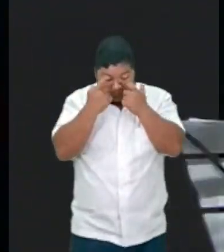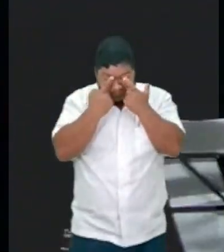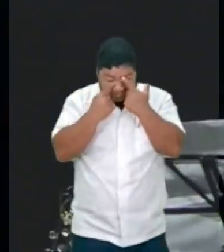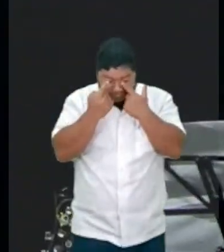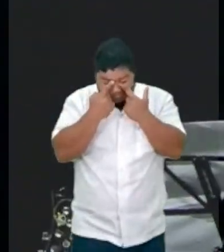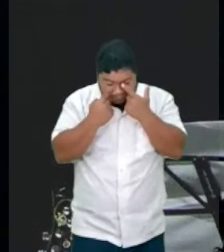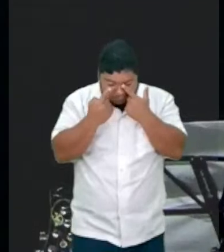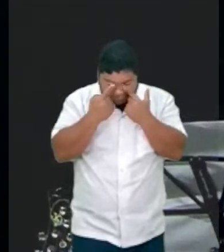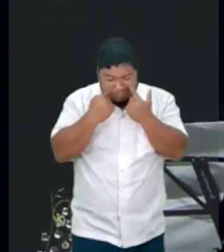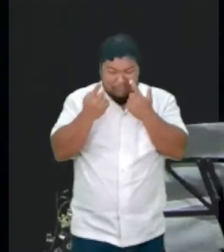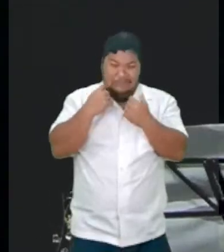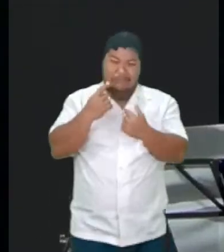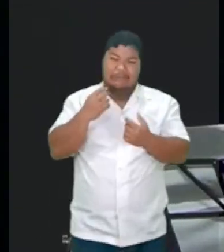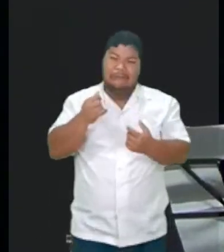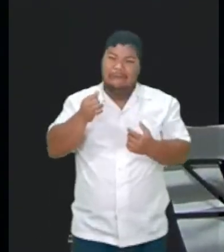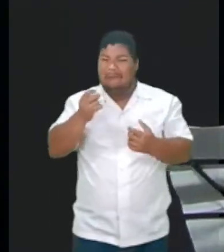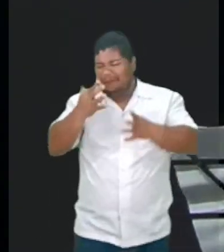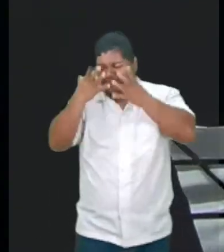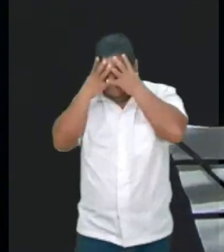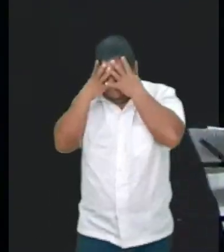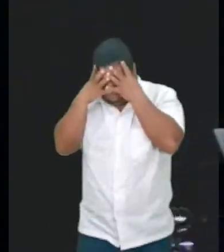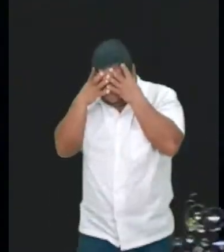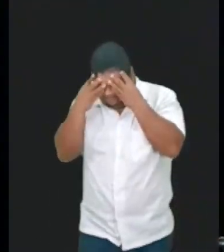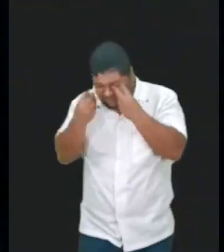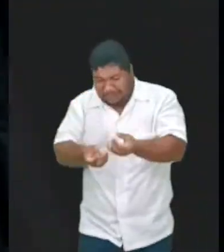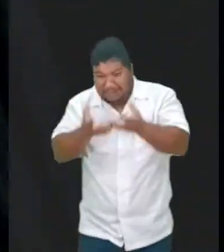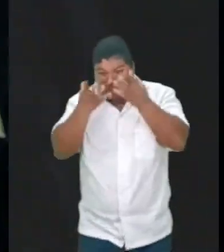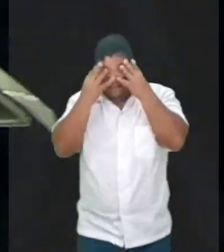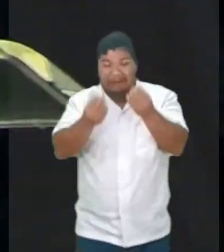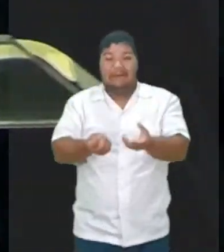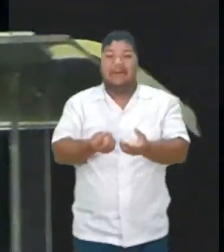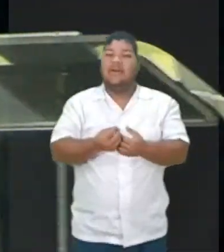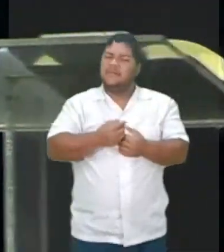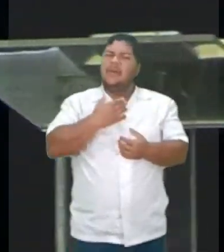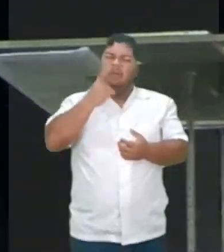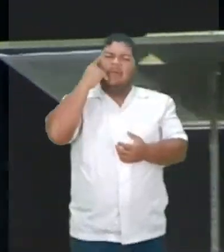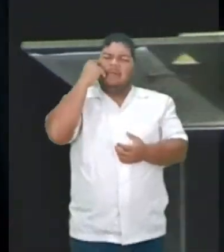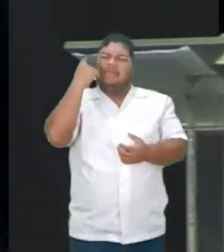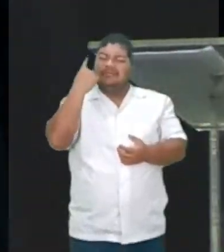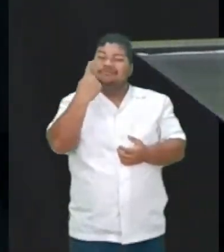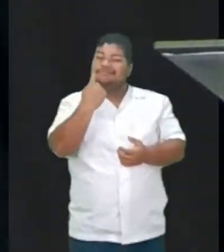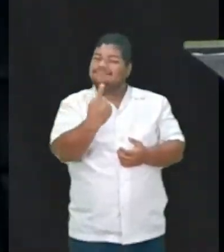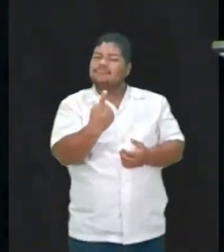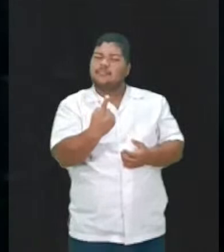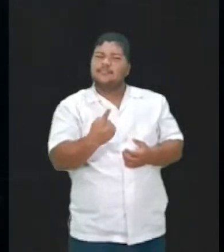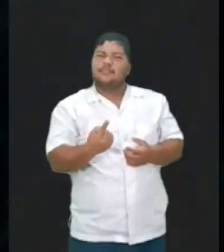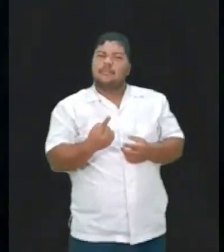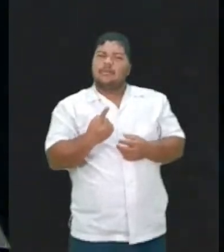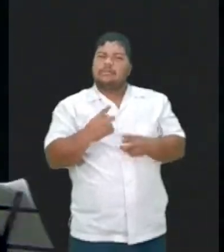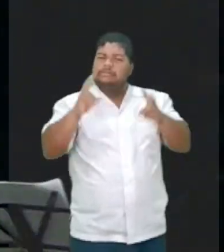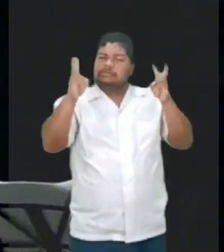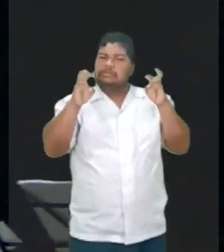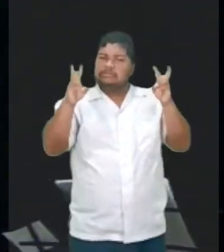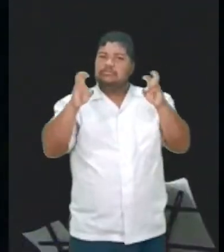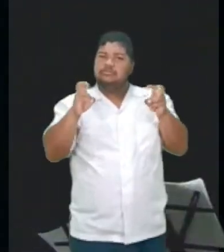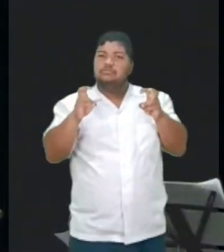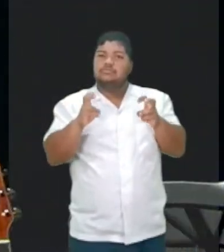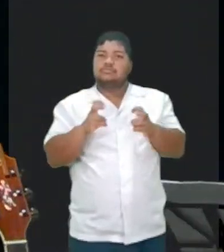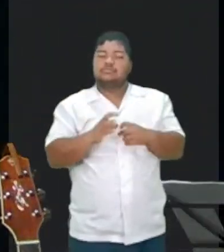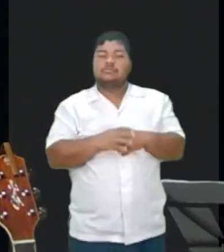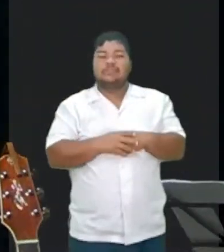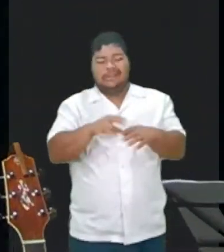para a parede e derramou em lágrimas. E eu acho muito interessante, inclusive eu estava lendo esse texto nessas